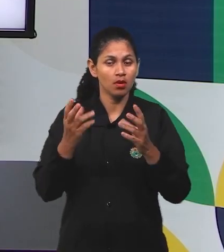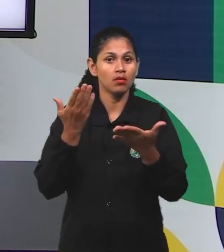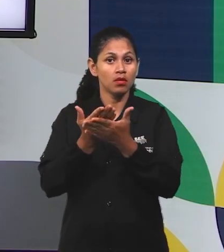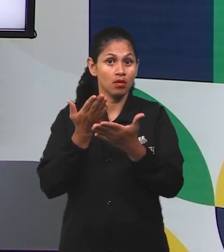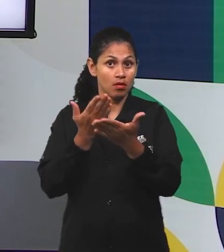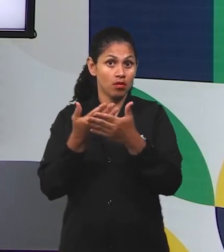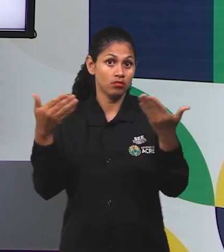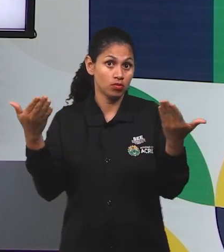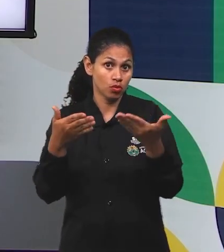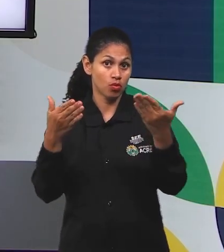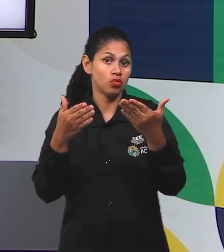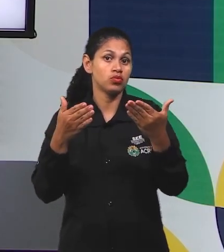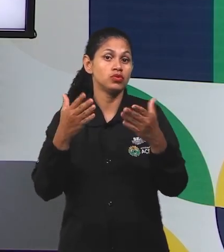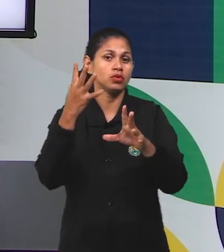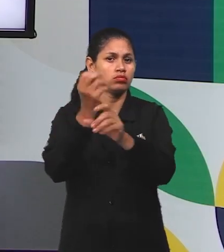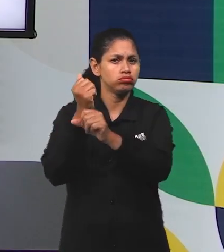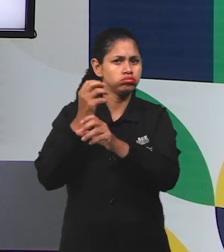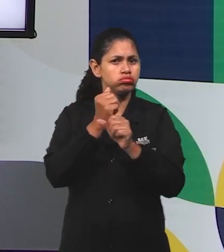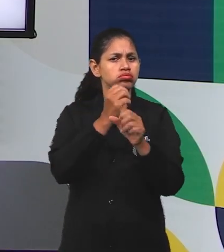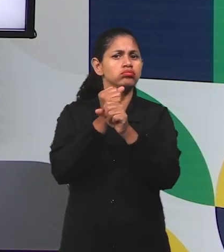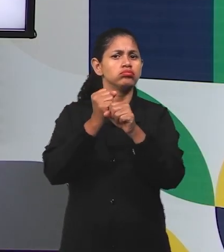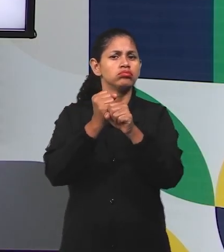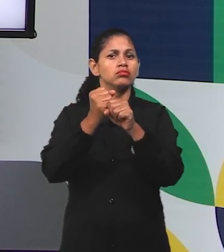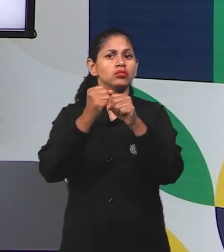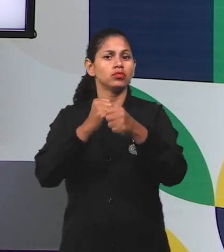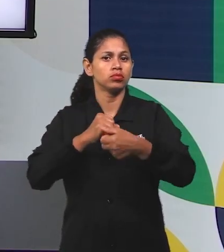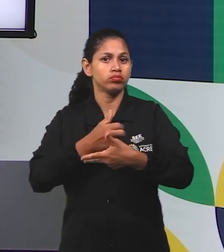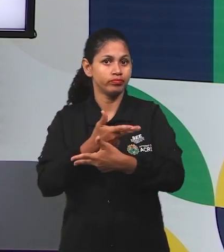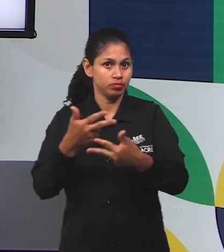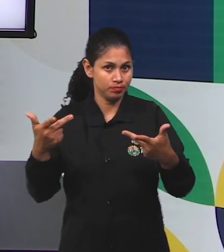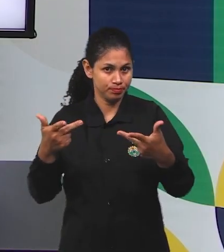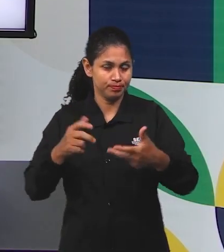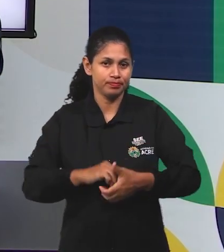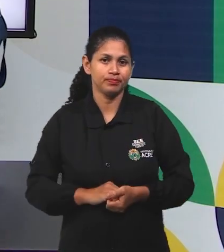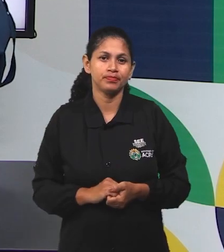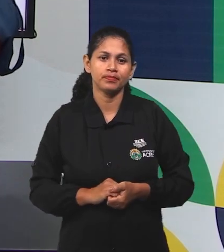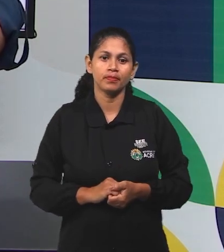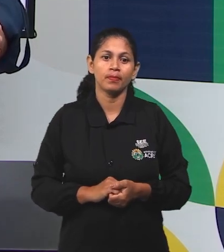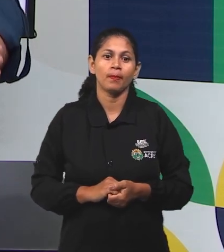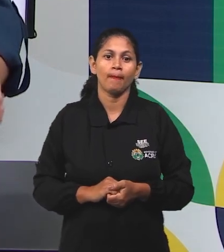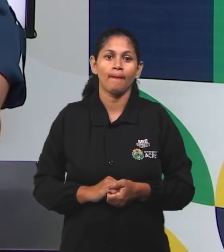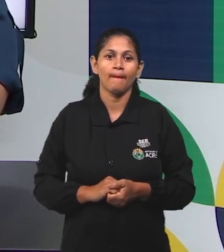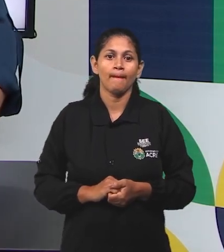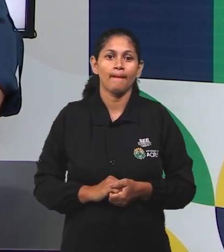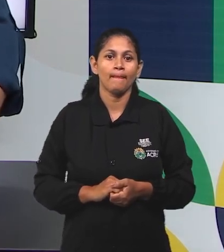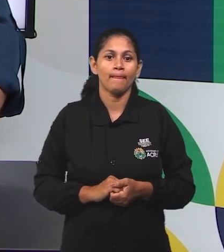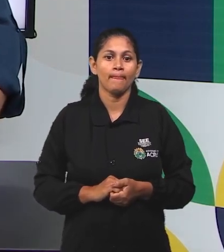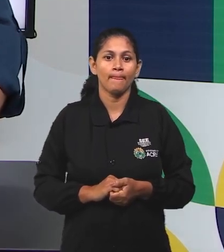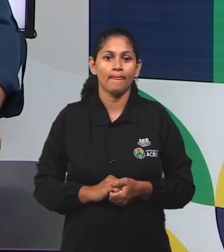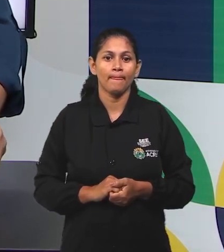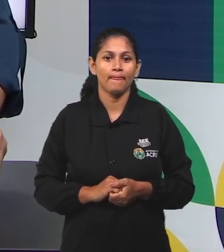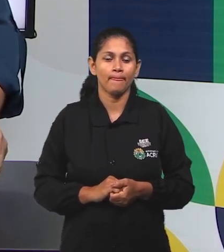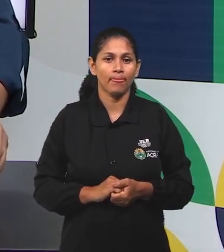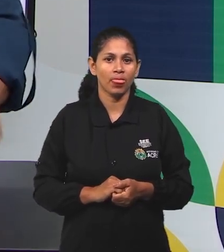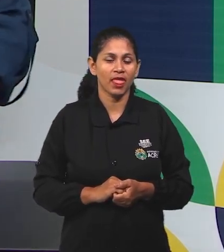automação fica para uma aula futura, quem sabe em trilhas, ok? Então vamos lá, olha só. Esse